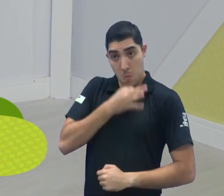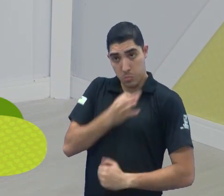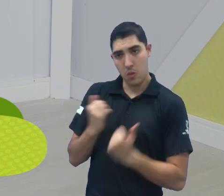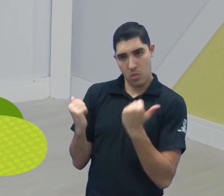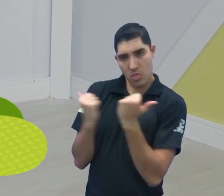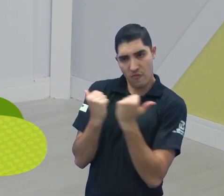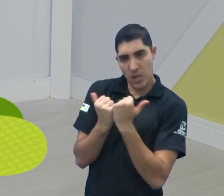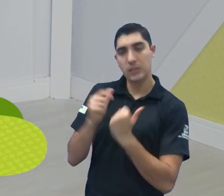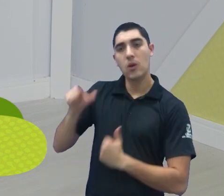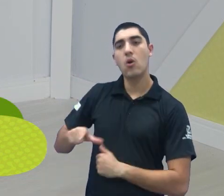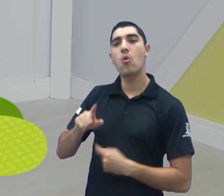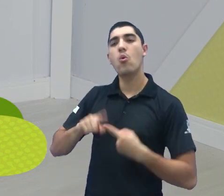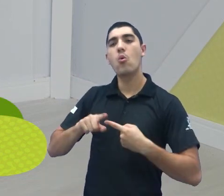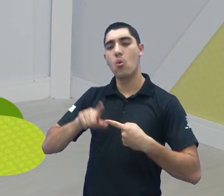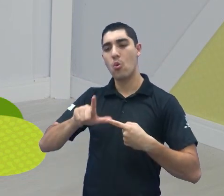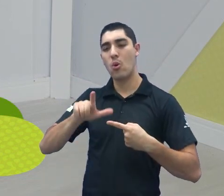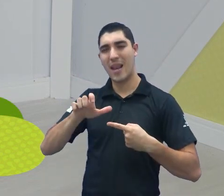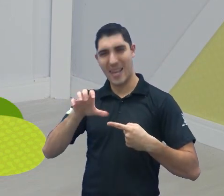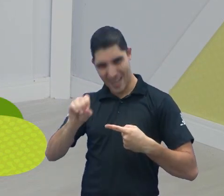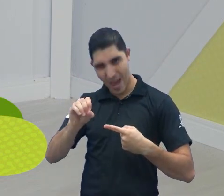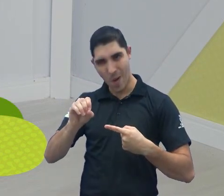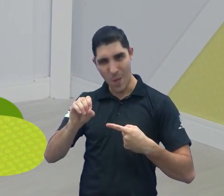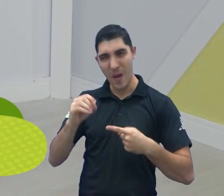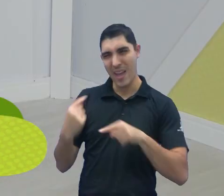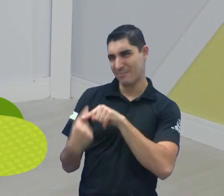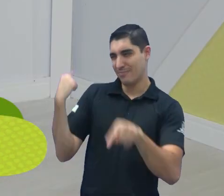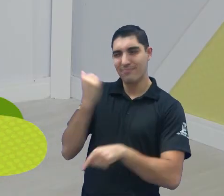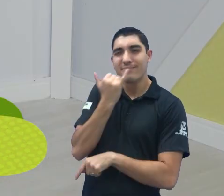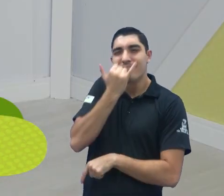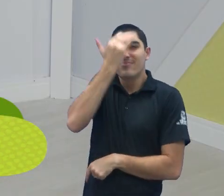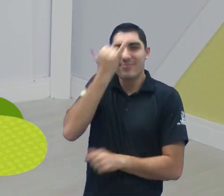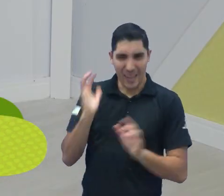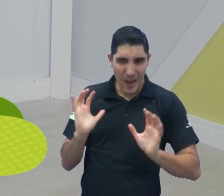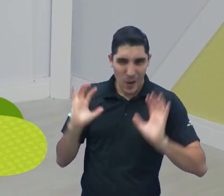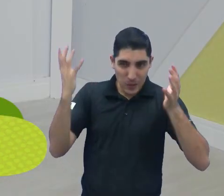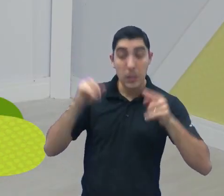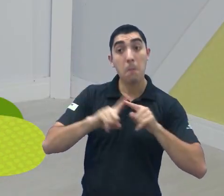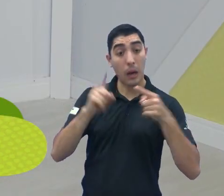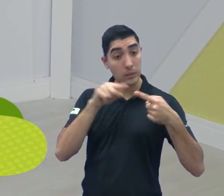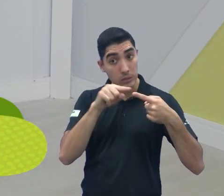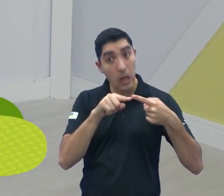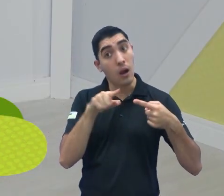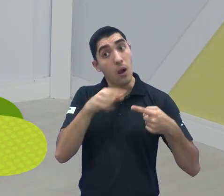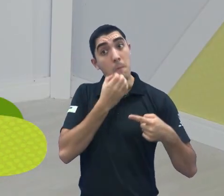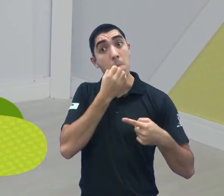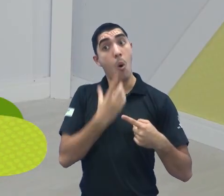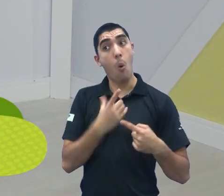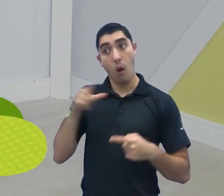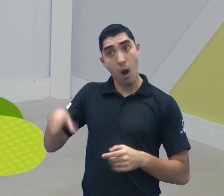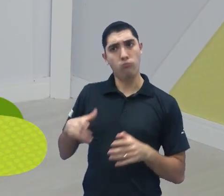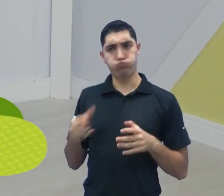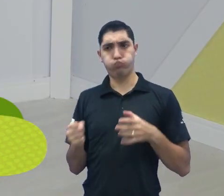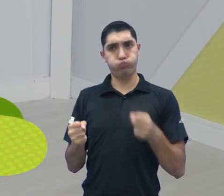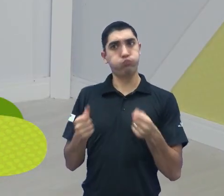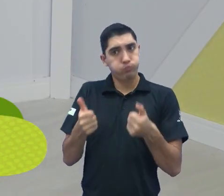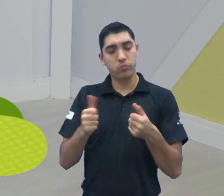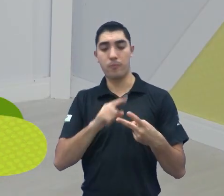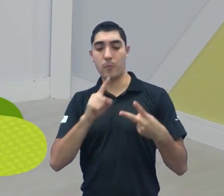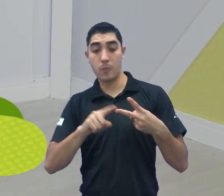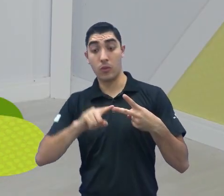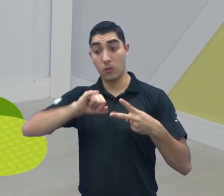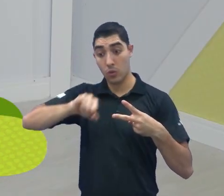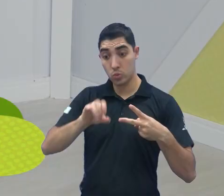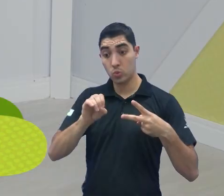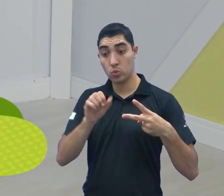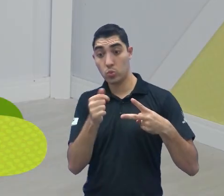acabou falhando no jogo da estreia, a gente já falou sobre isso, falhou individualmente, mas mesmo assim é um zagueiro que passa confiança. O João Ramos também é outro